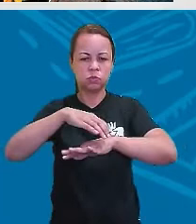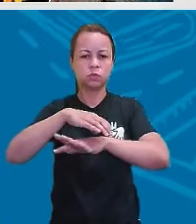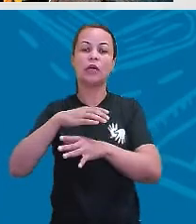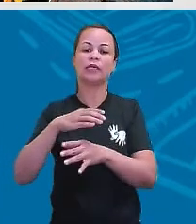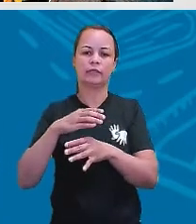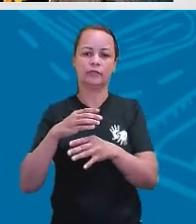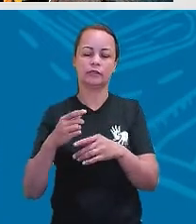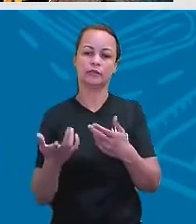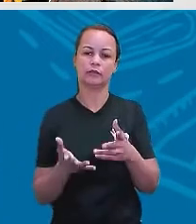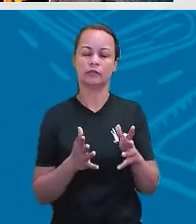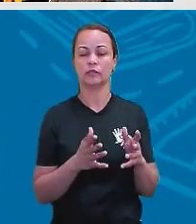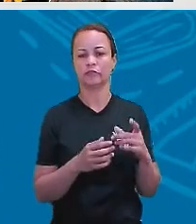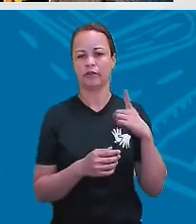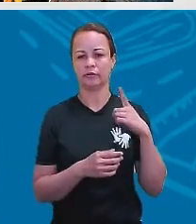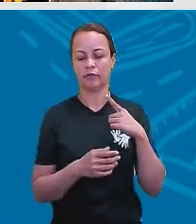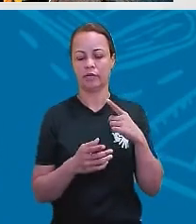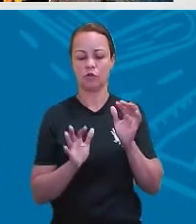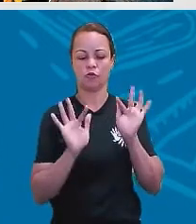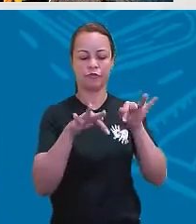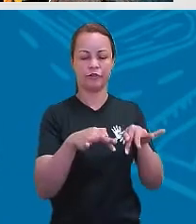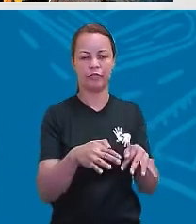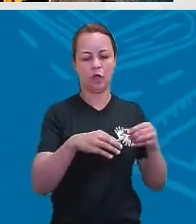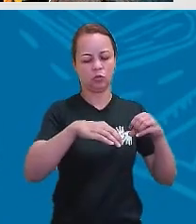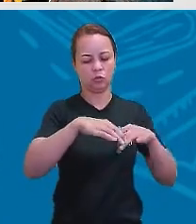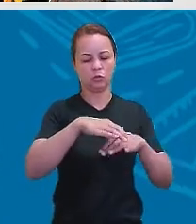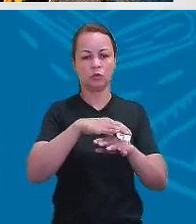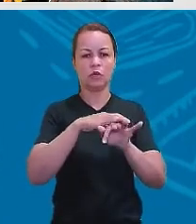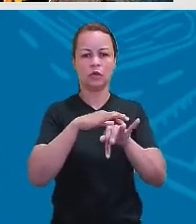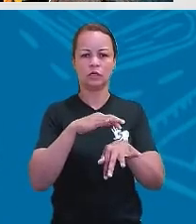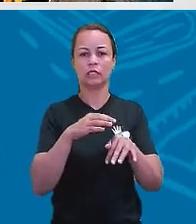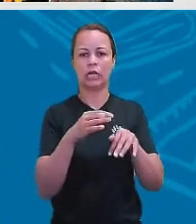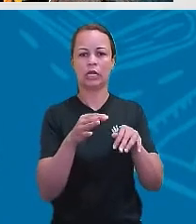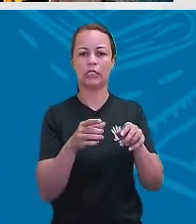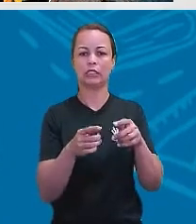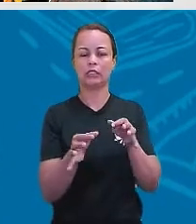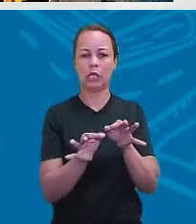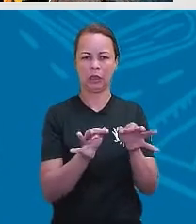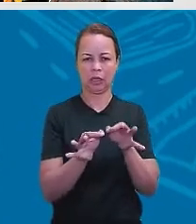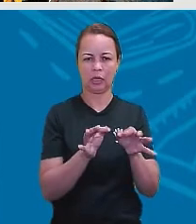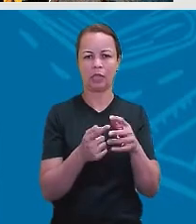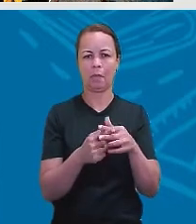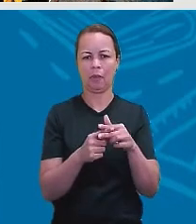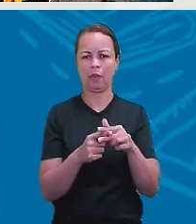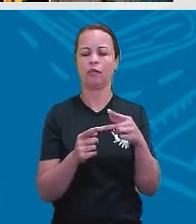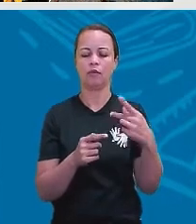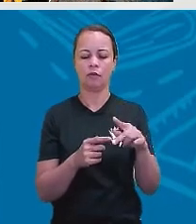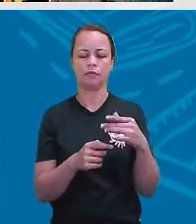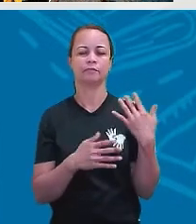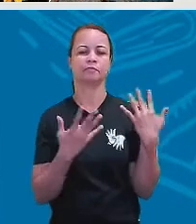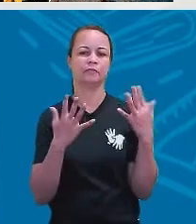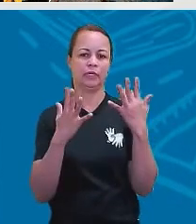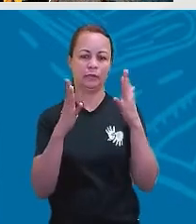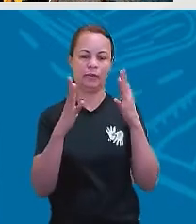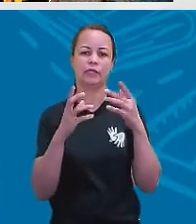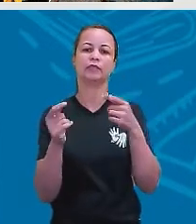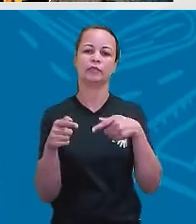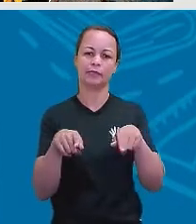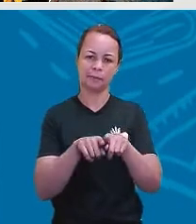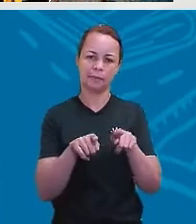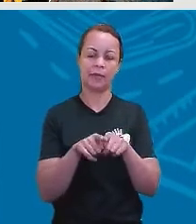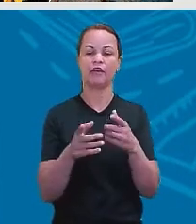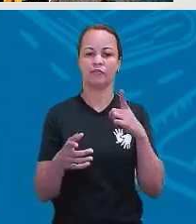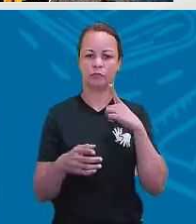esgotamento, né? Que vai ter como destino final lá uma rede de tratamento, também parabéns, nós estaremos sendo atendidos aí